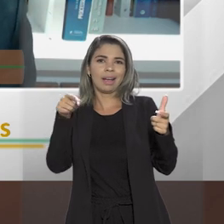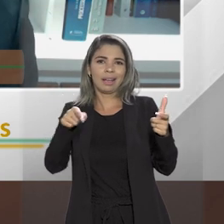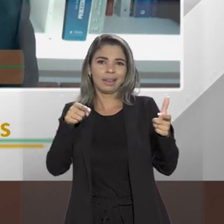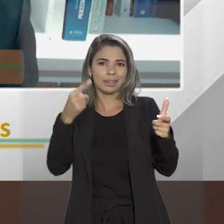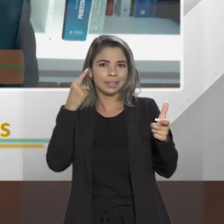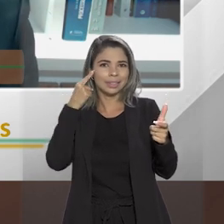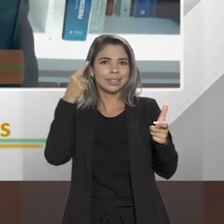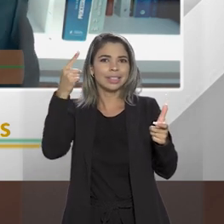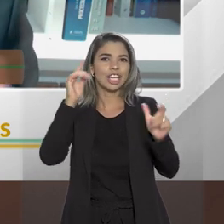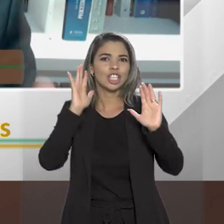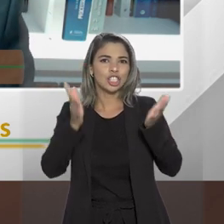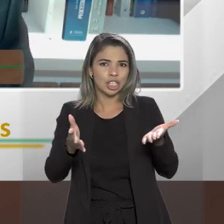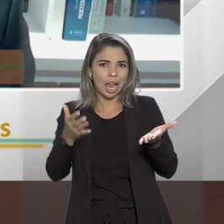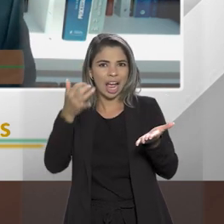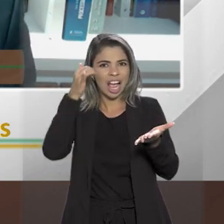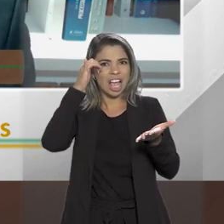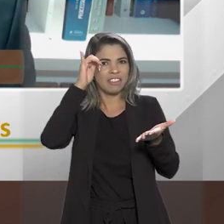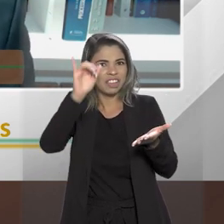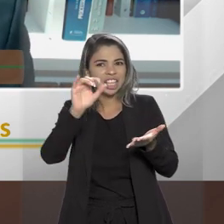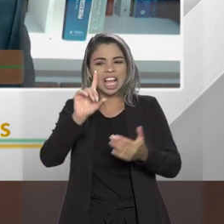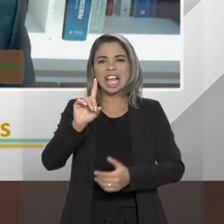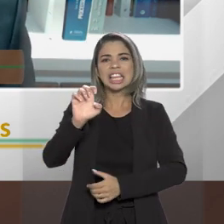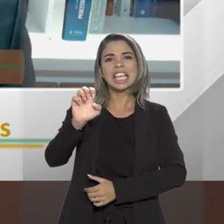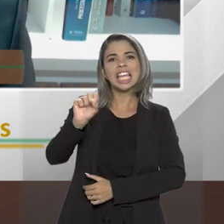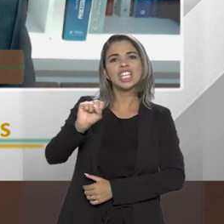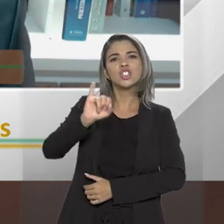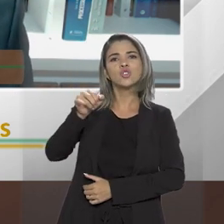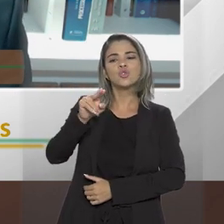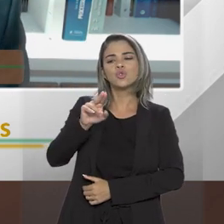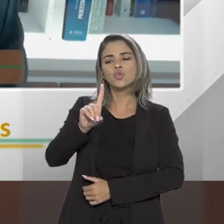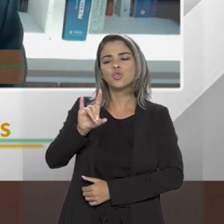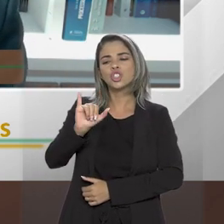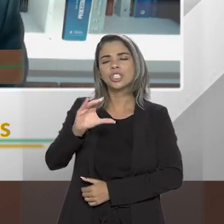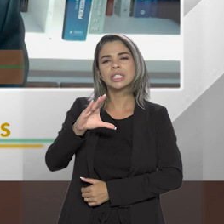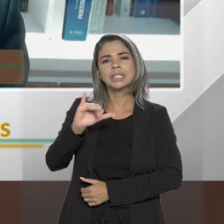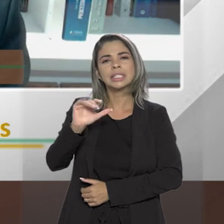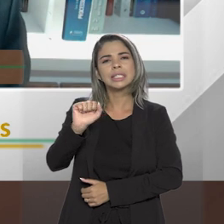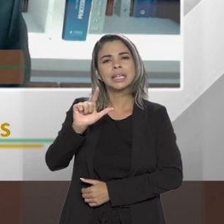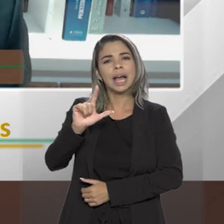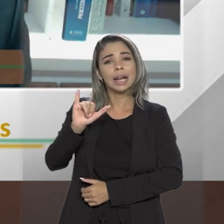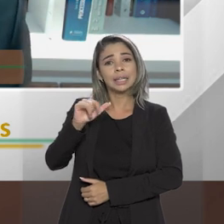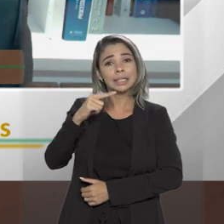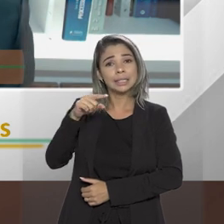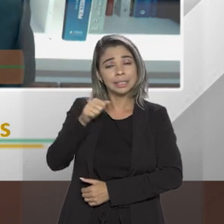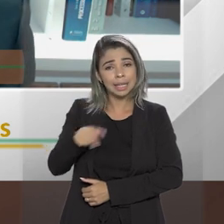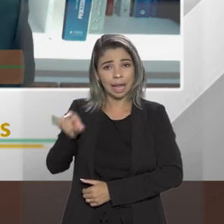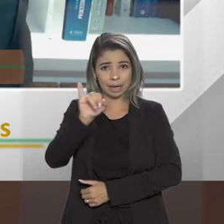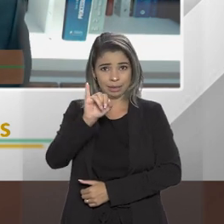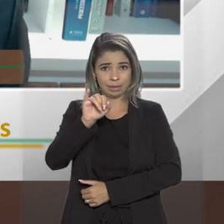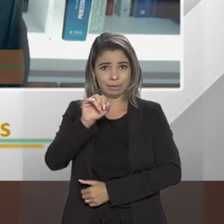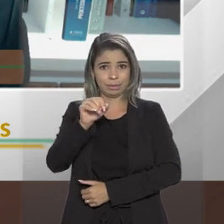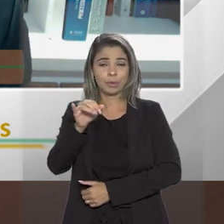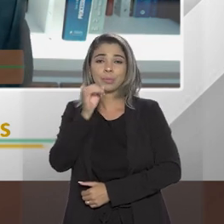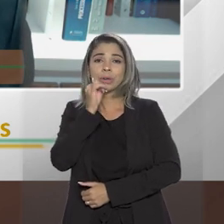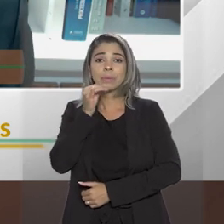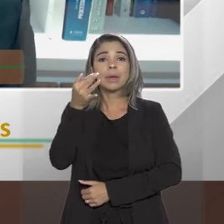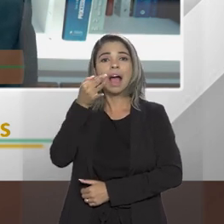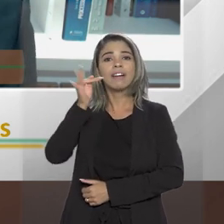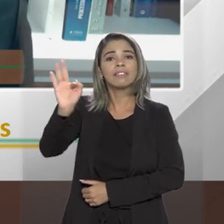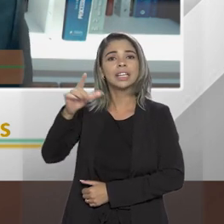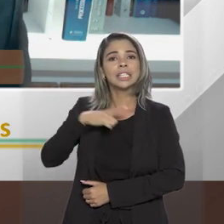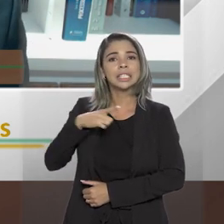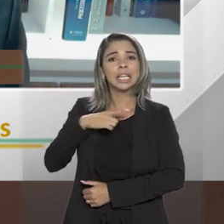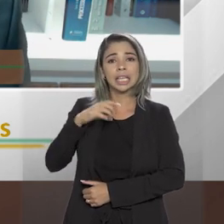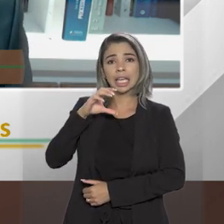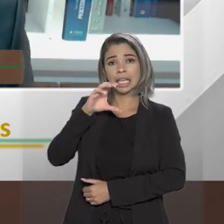de se desjudicializar. Para também citar um exemplo de direito estrangeiro, na França, nós temos a figura do chamado huissier de